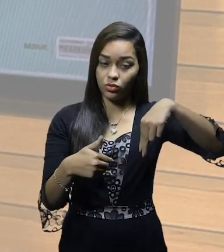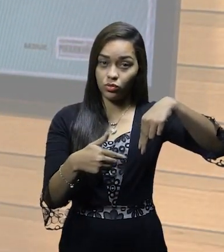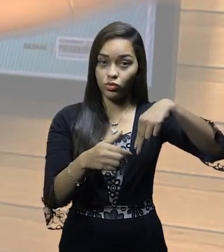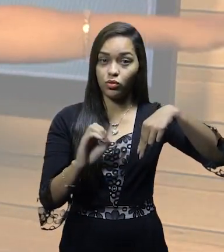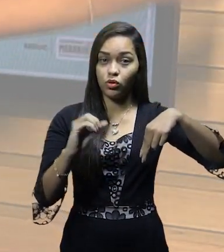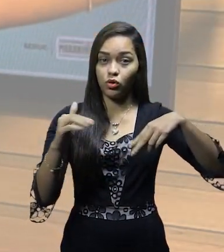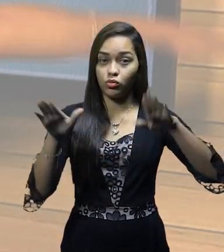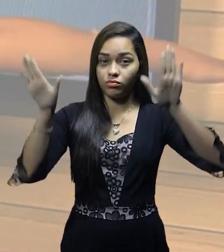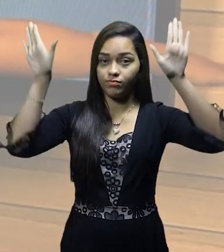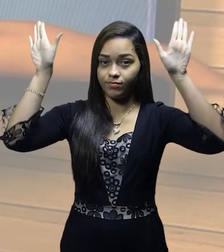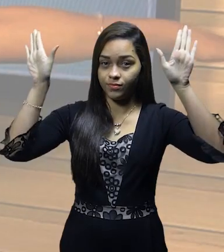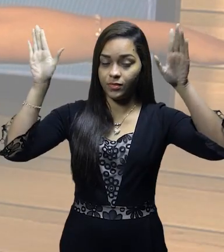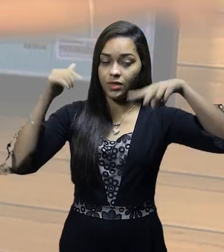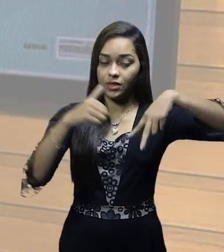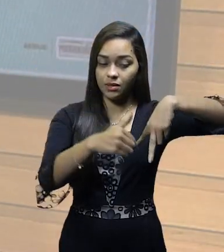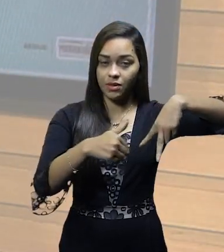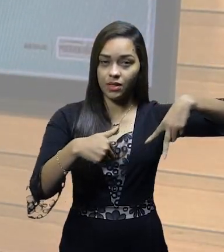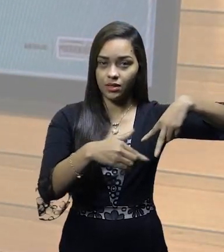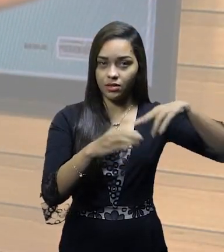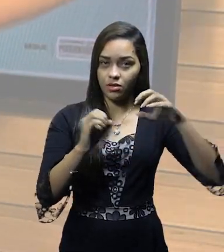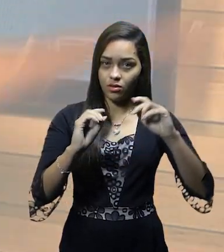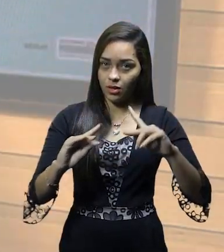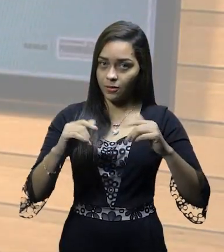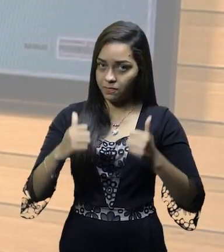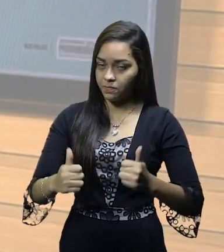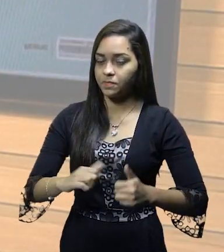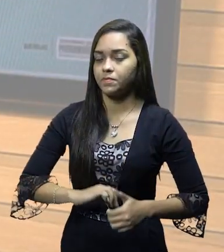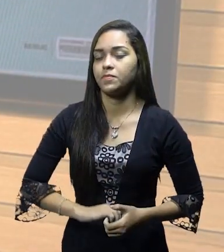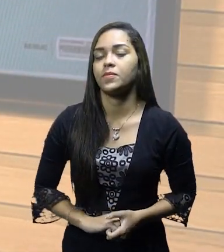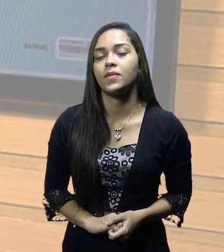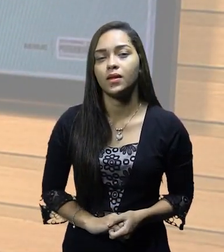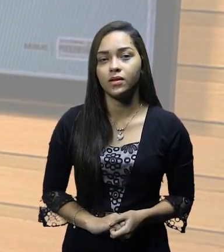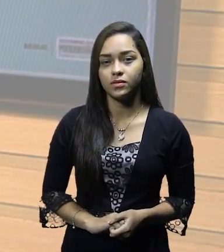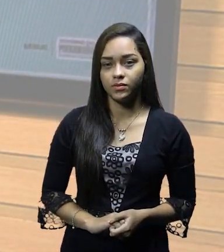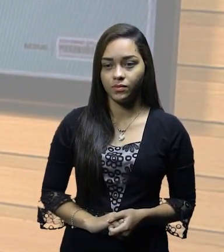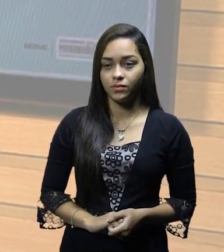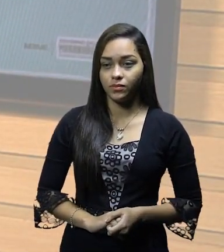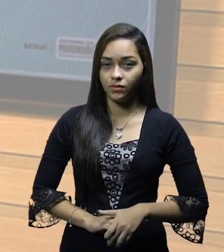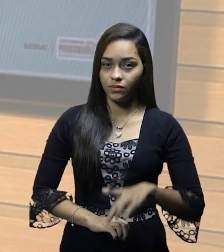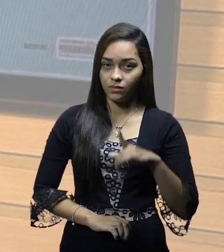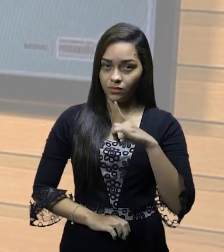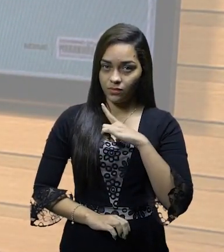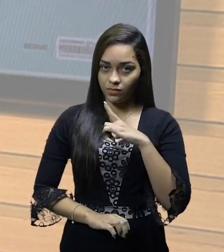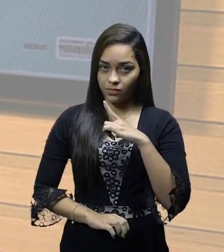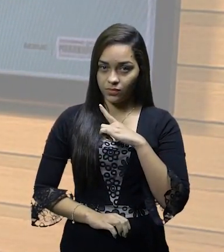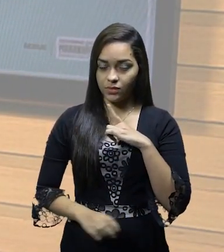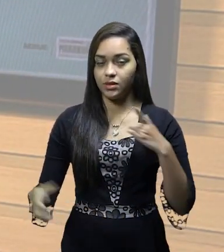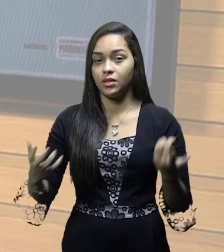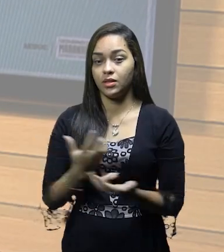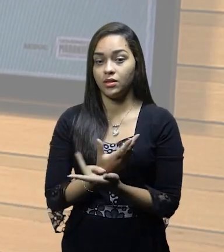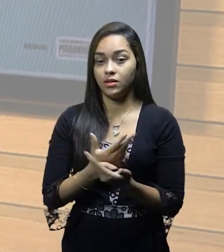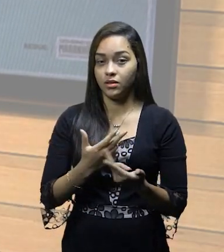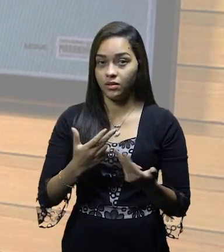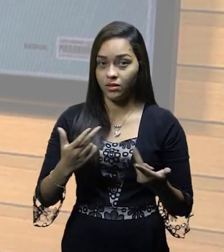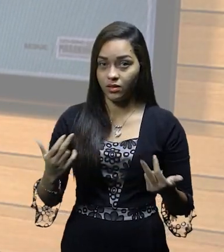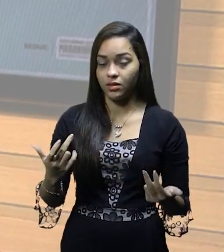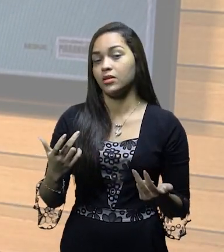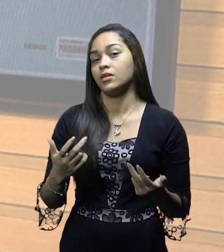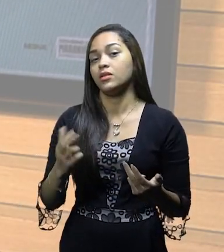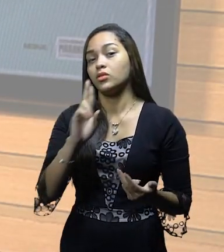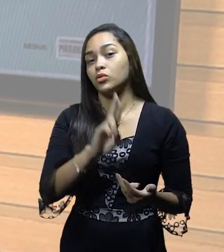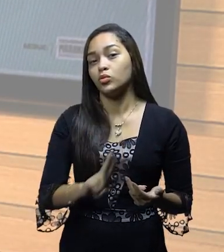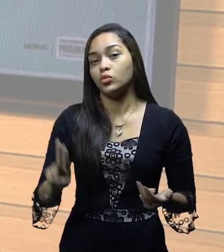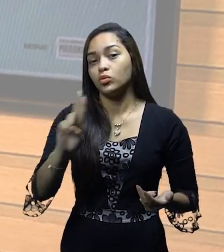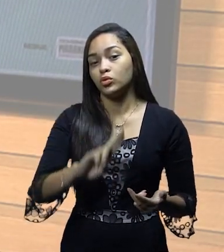pernas juntas. Com os braços para cima e as pernas separadas, certo? Então, assim, existe várias